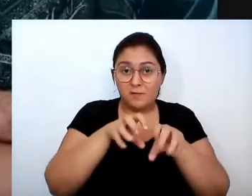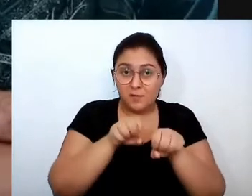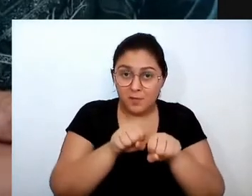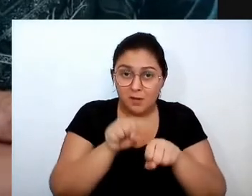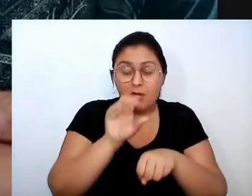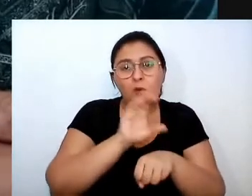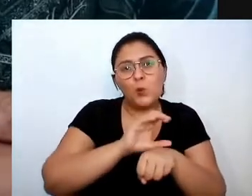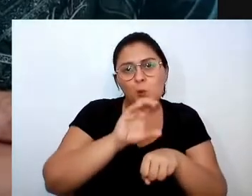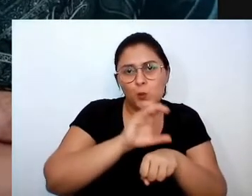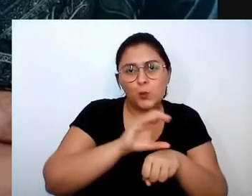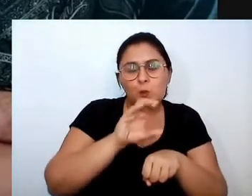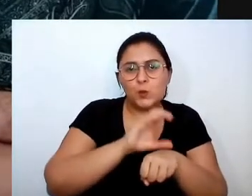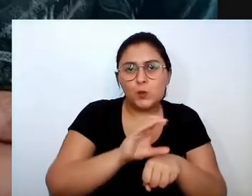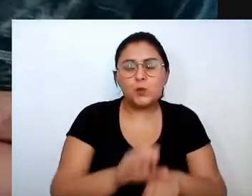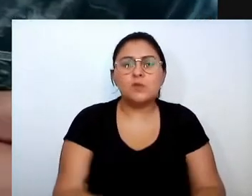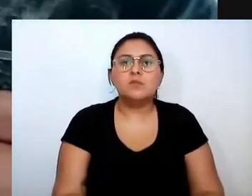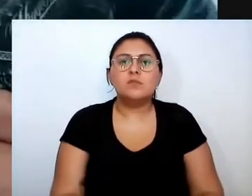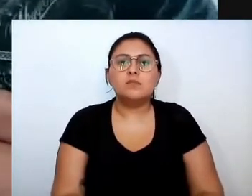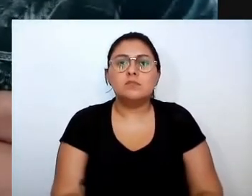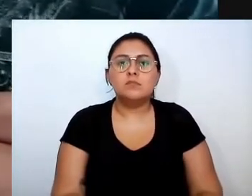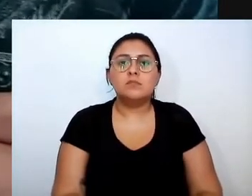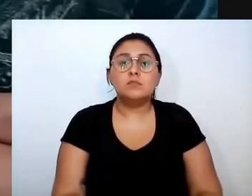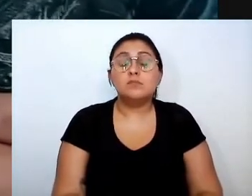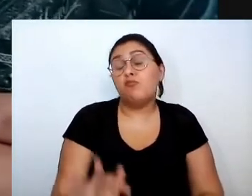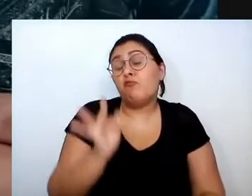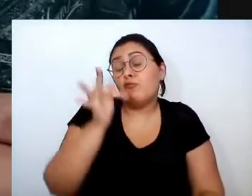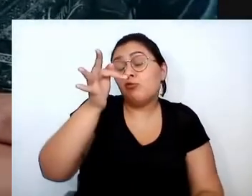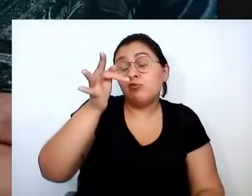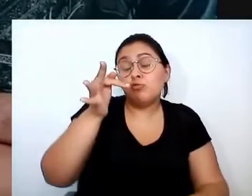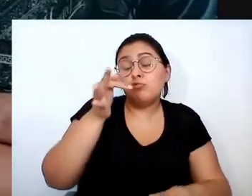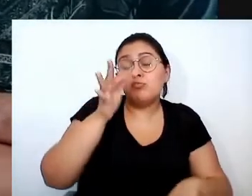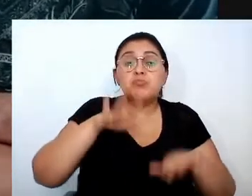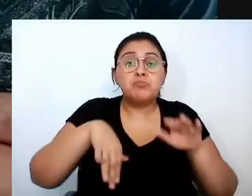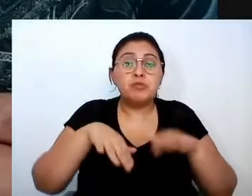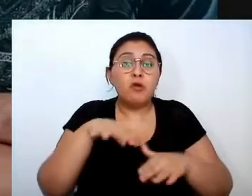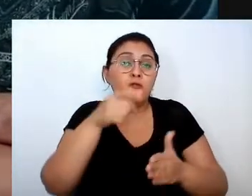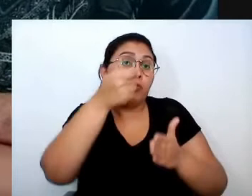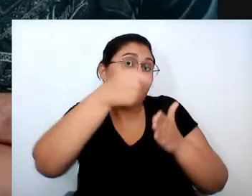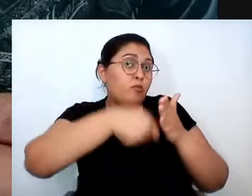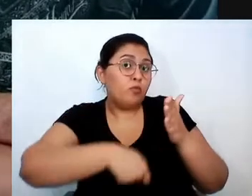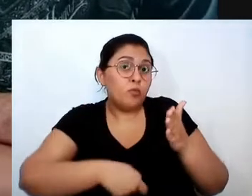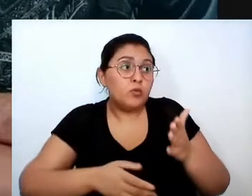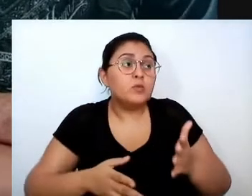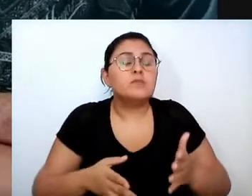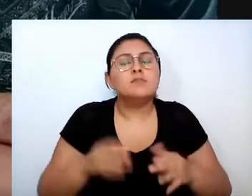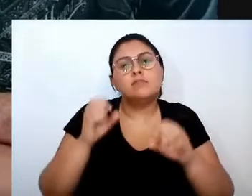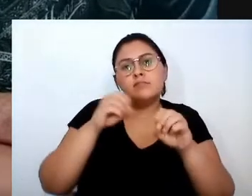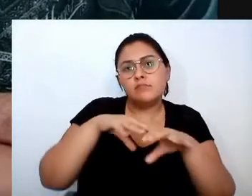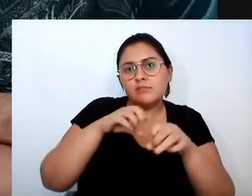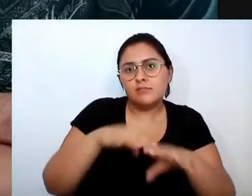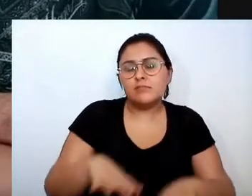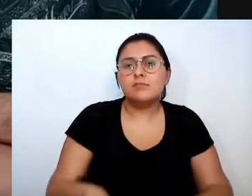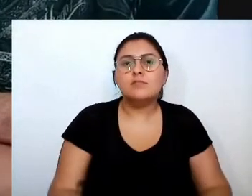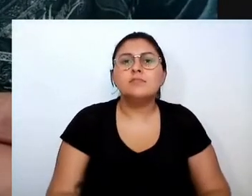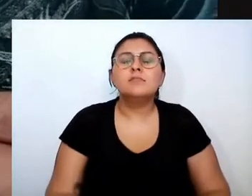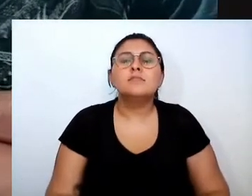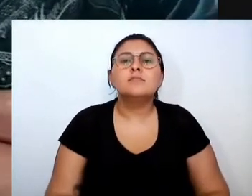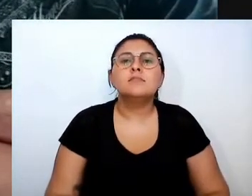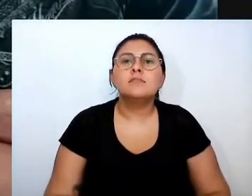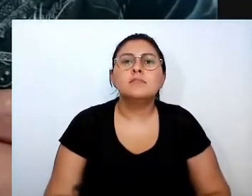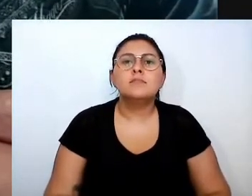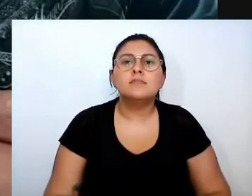eu prestar concurso para lecionar, eu já ser licenciado. E também quero me capacitar